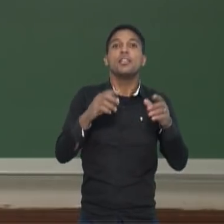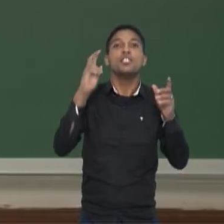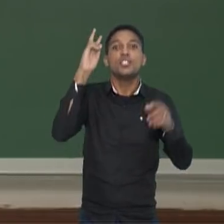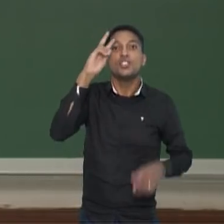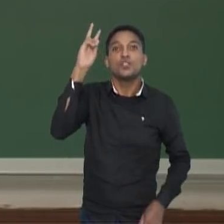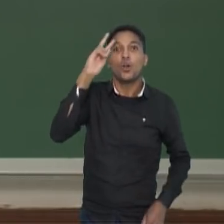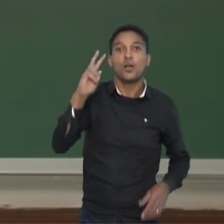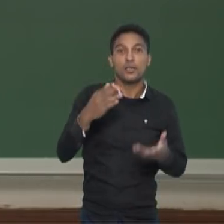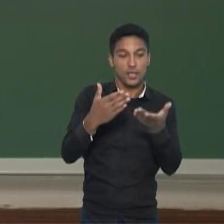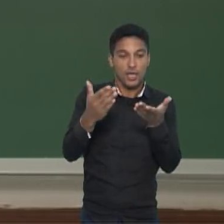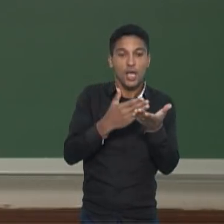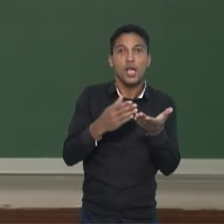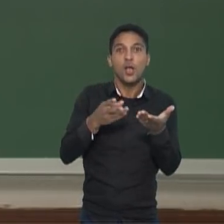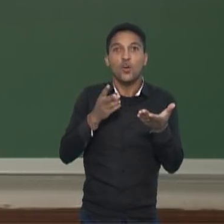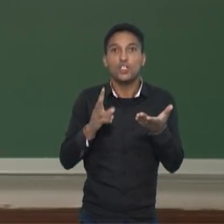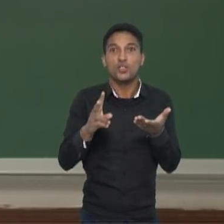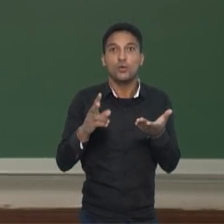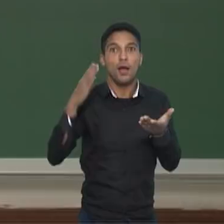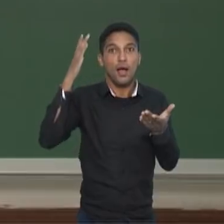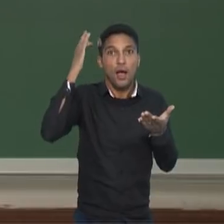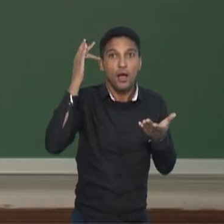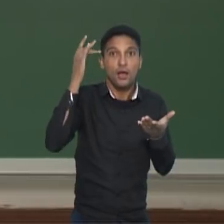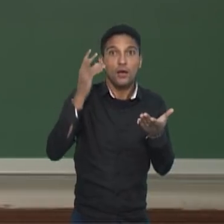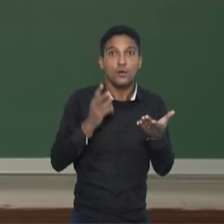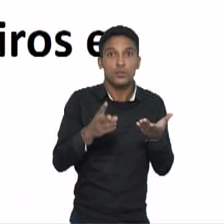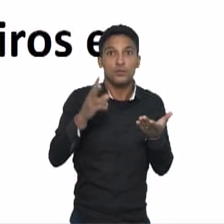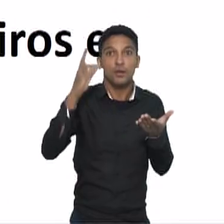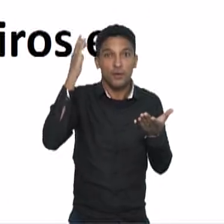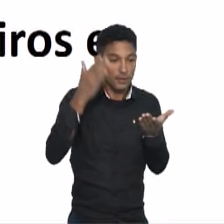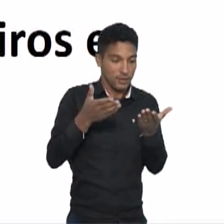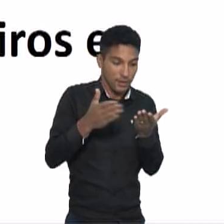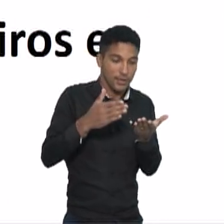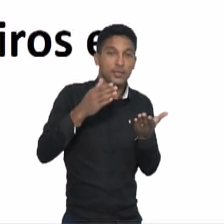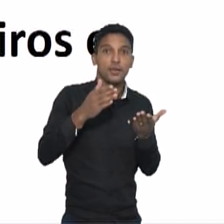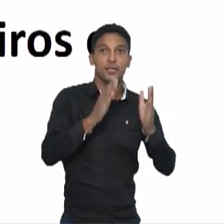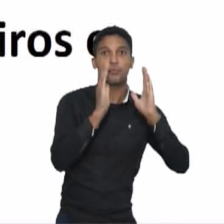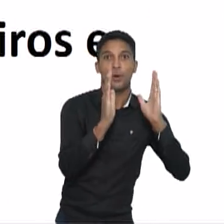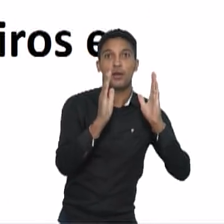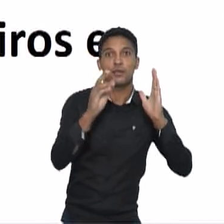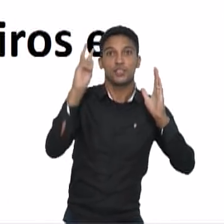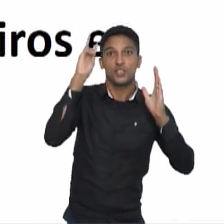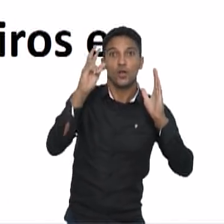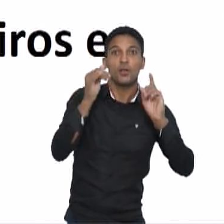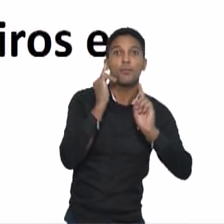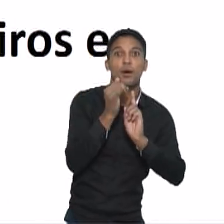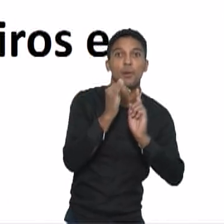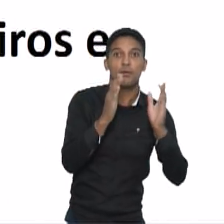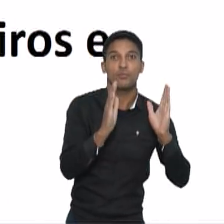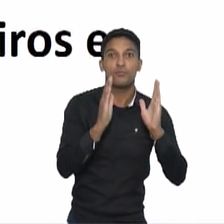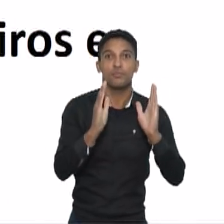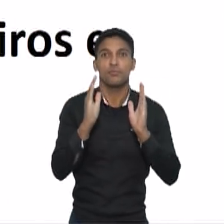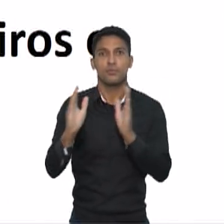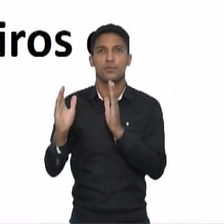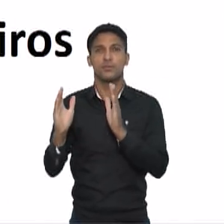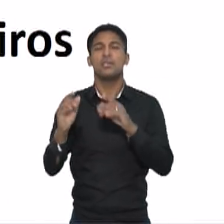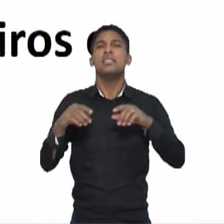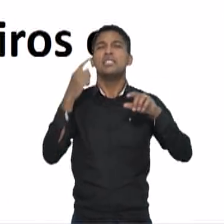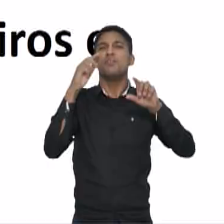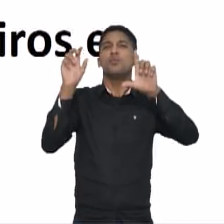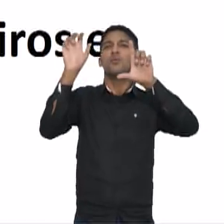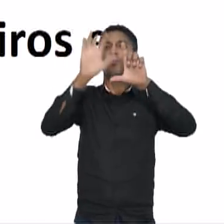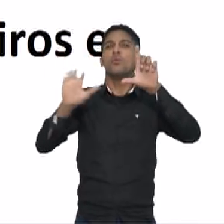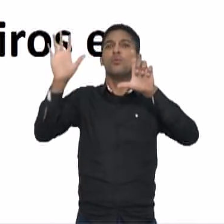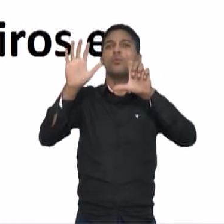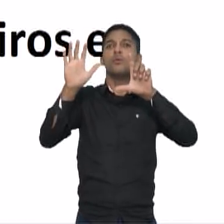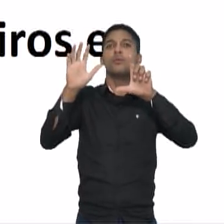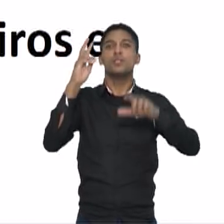existem esses livros e, por exemplo, ali tem uma imagem que, não sei se vocês conhecem, mas do Aladim, que viaja no tapete mágico.